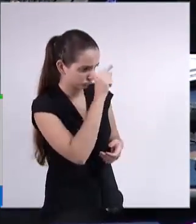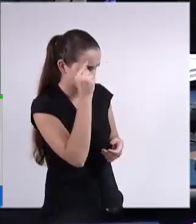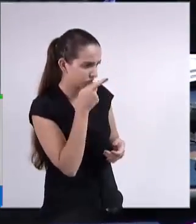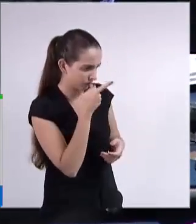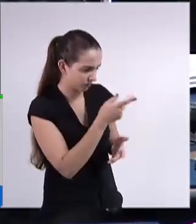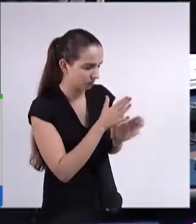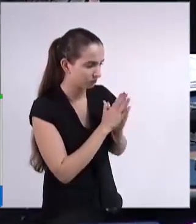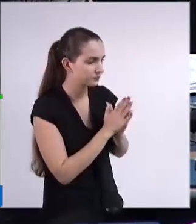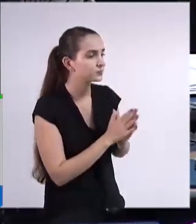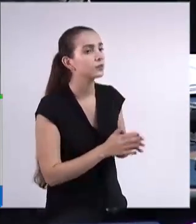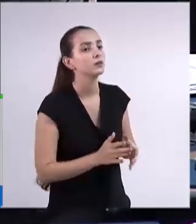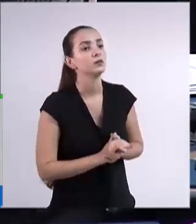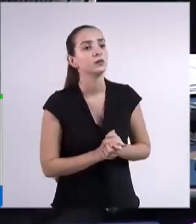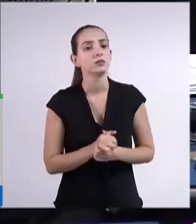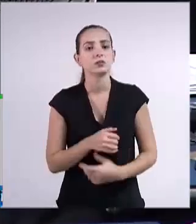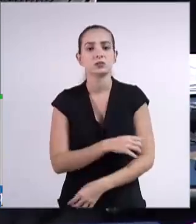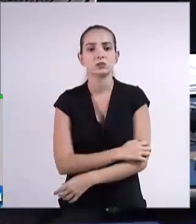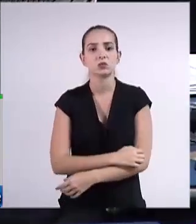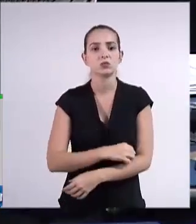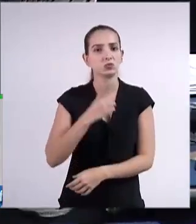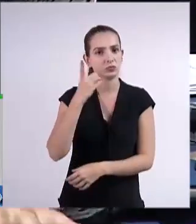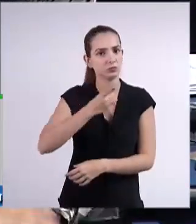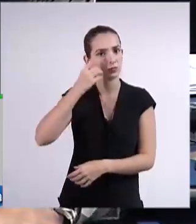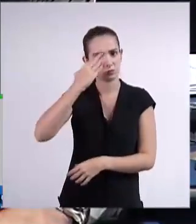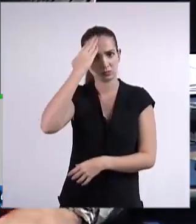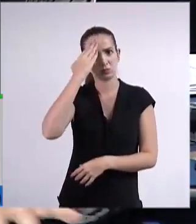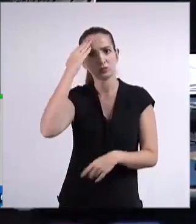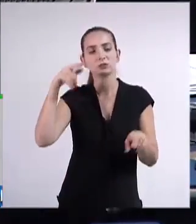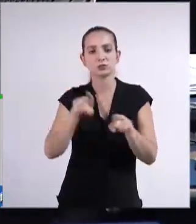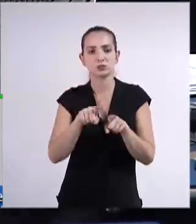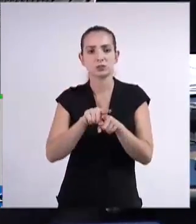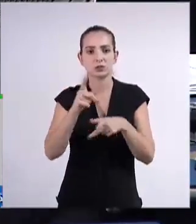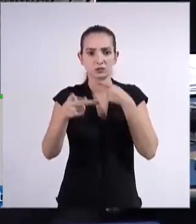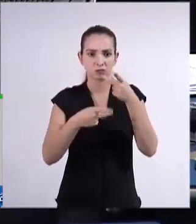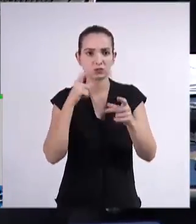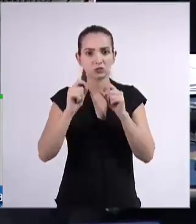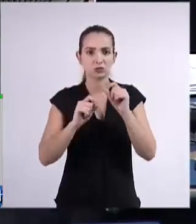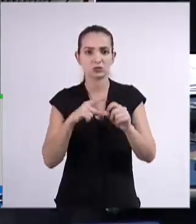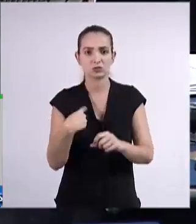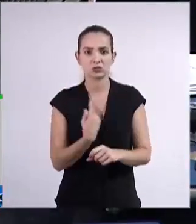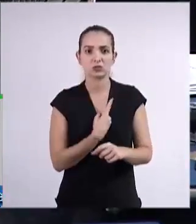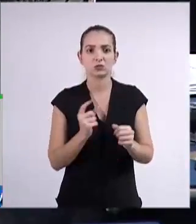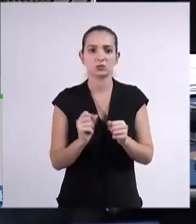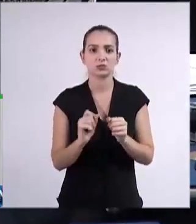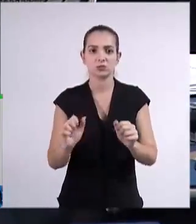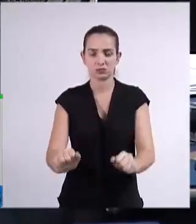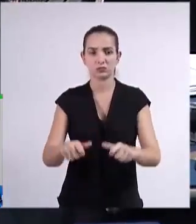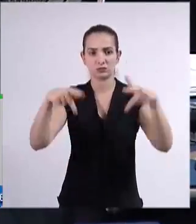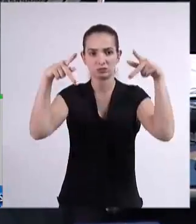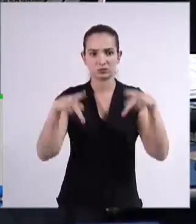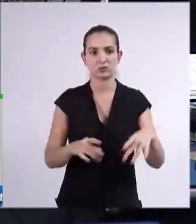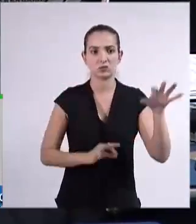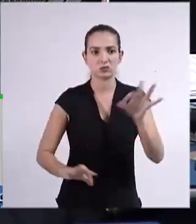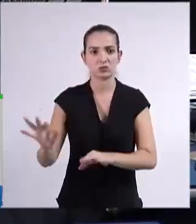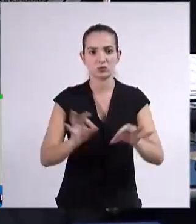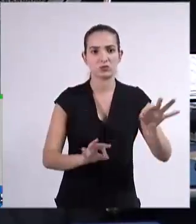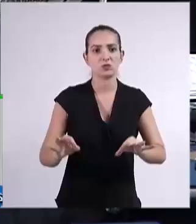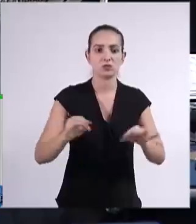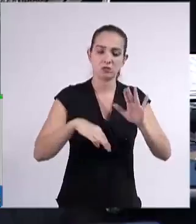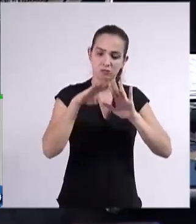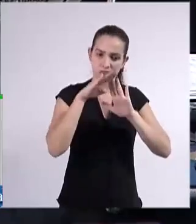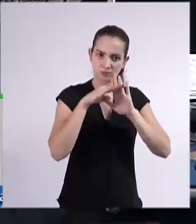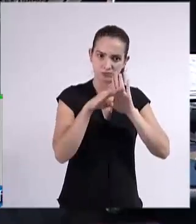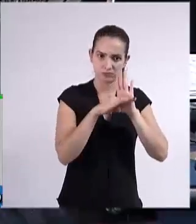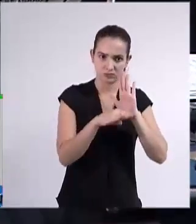essa casa. O deputado Barbosinha muito bem falou já de uma audiência pública que nós fizemos, preparamos uma minuta, a